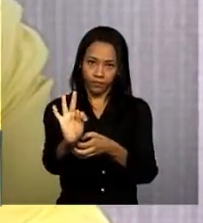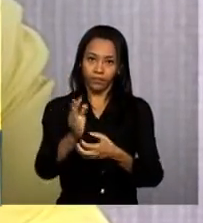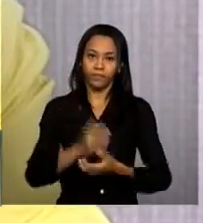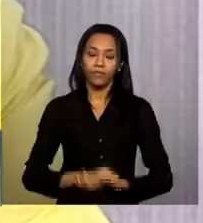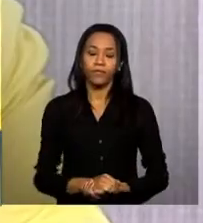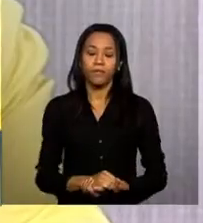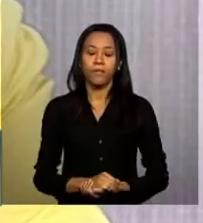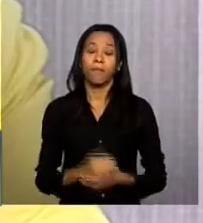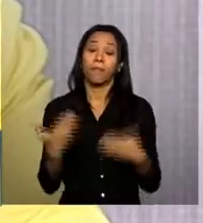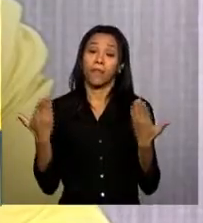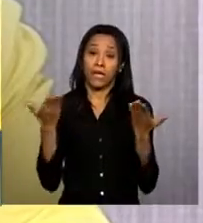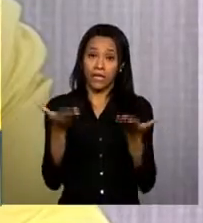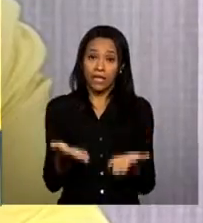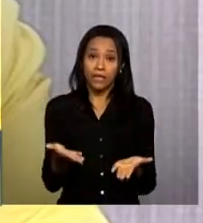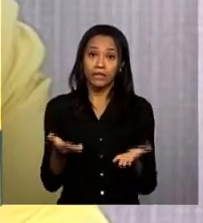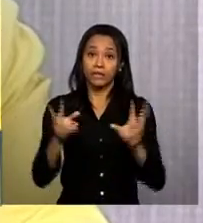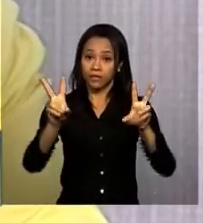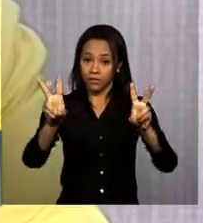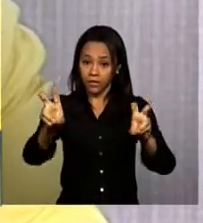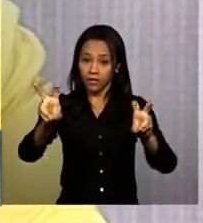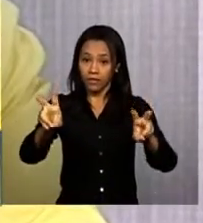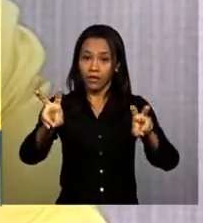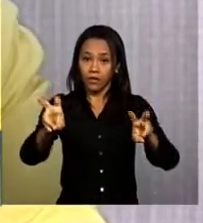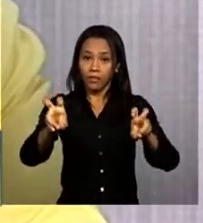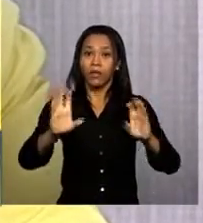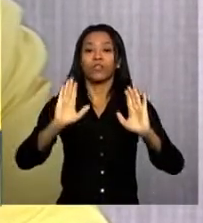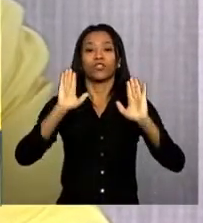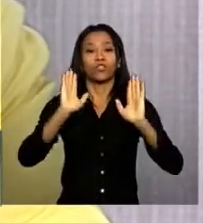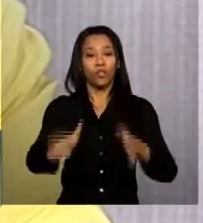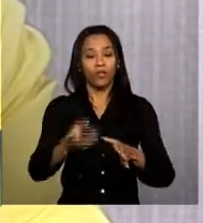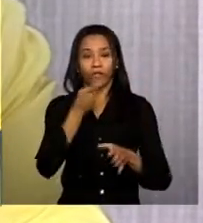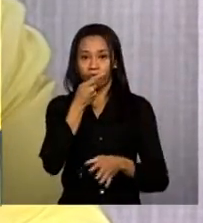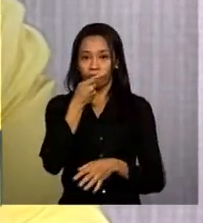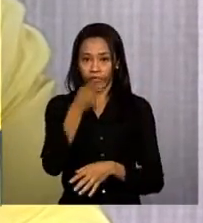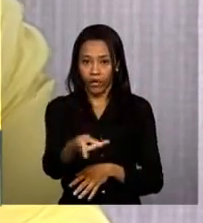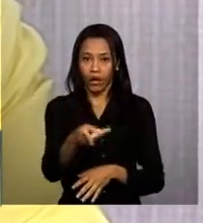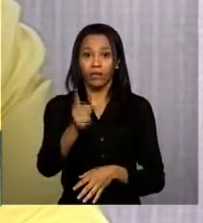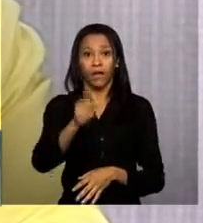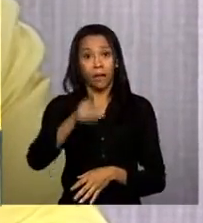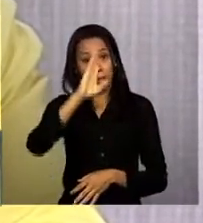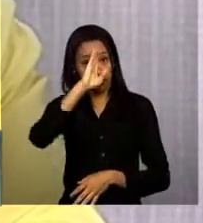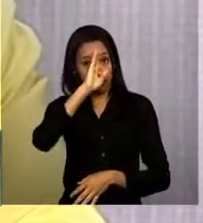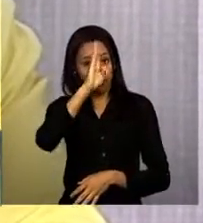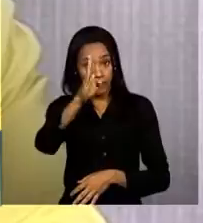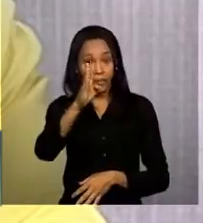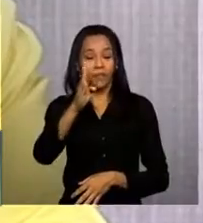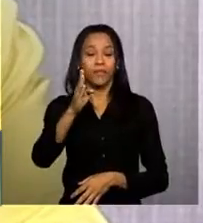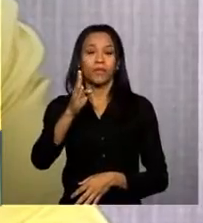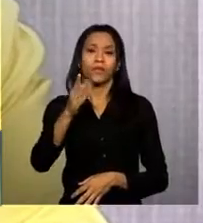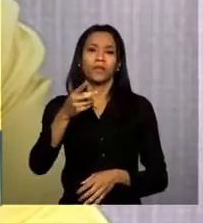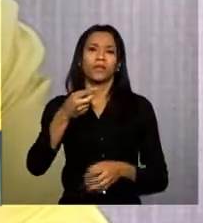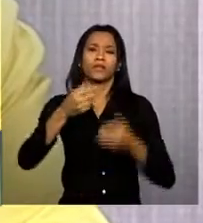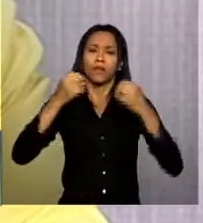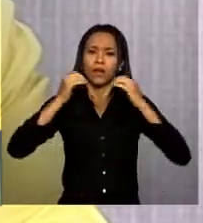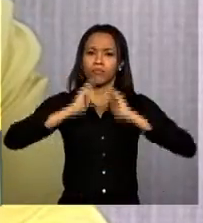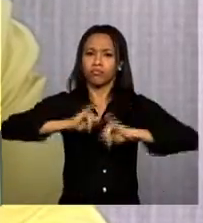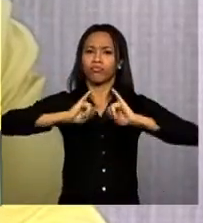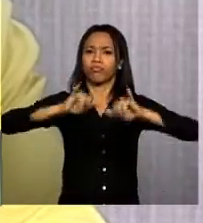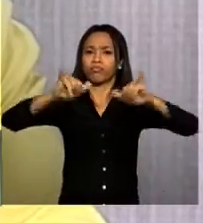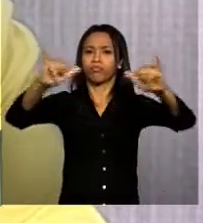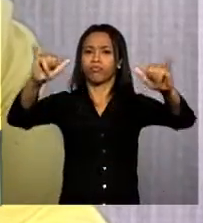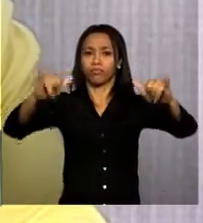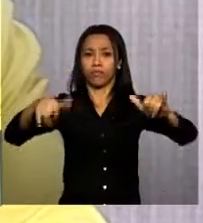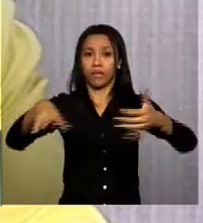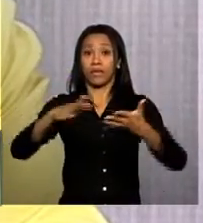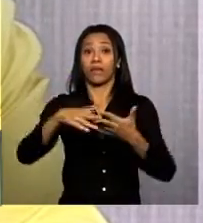bissexuais. Essa é uma pauta que foi colocada como prioritária tanto na campanha da